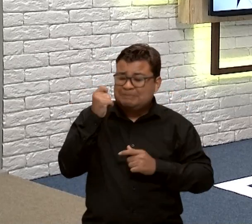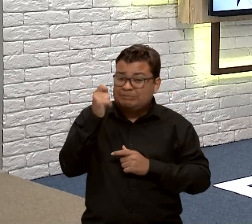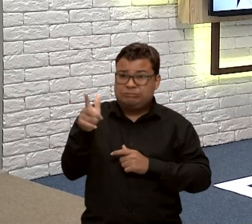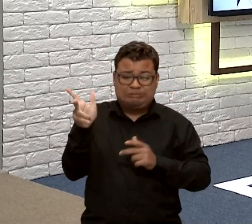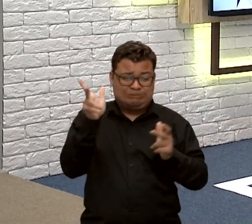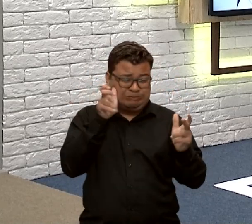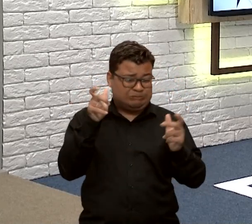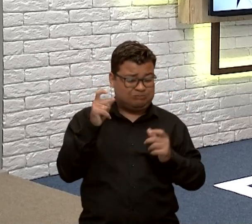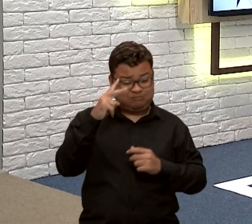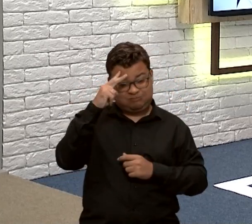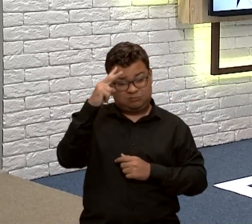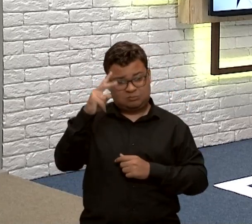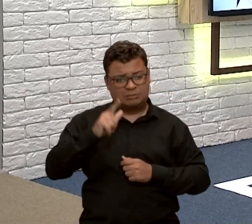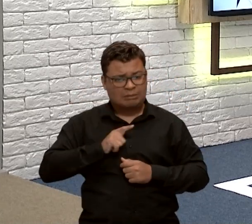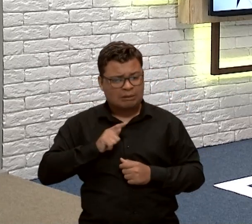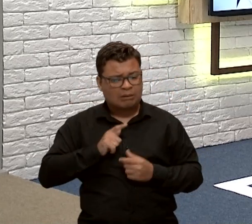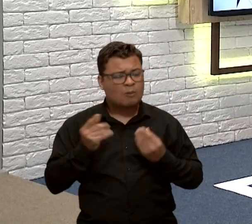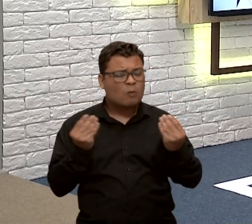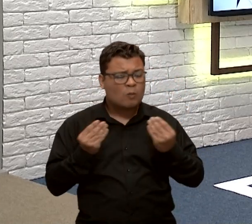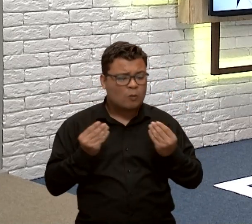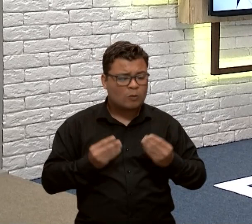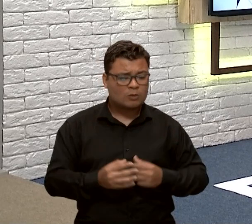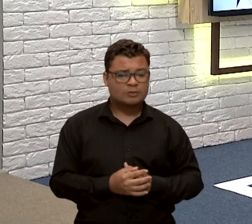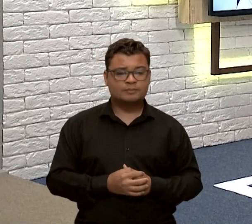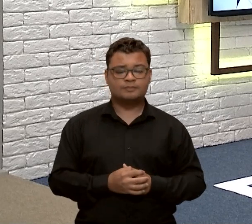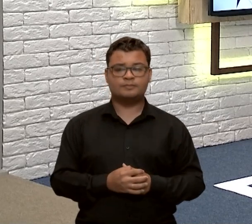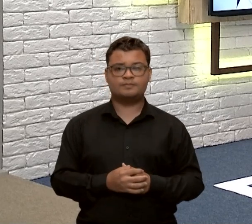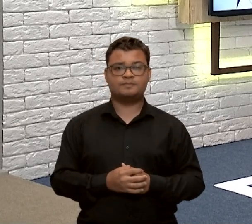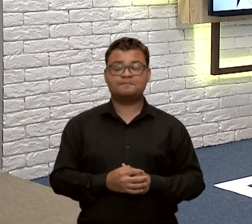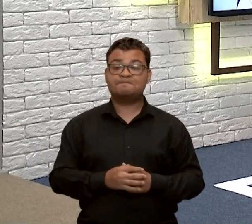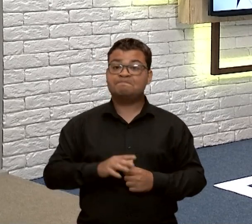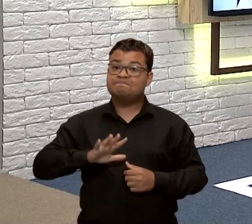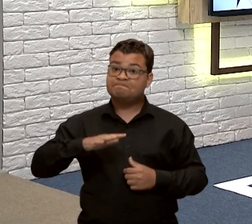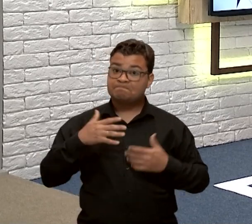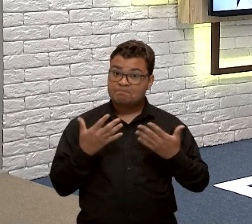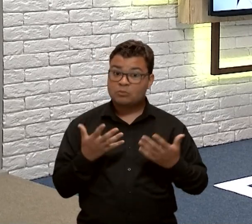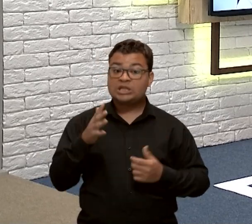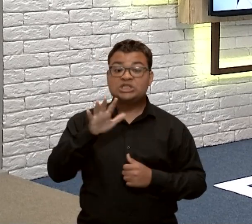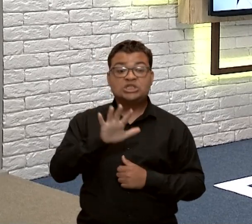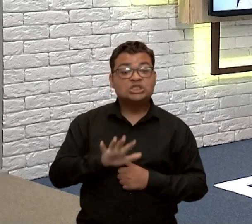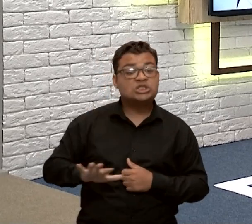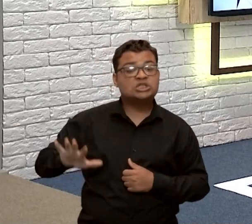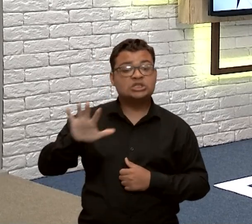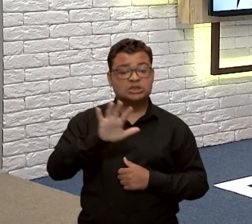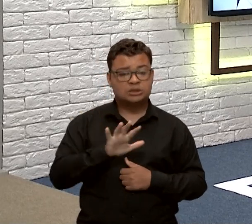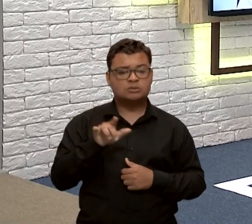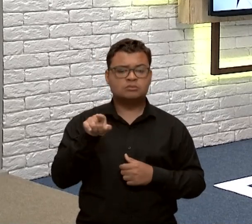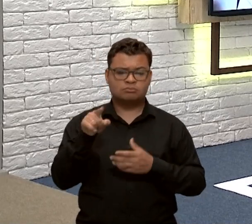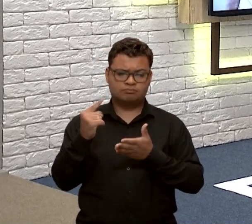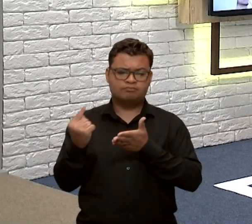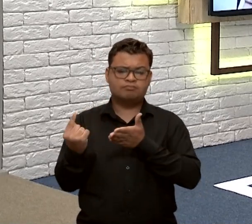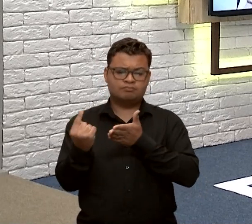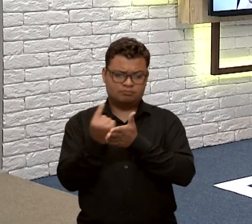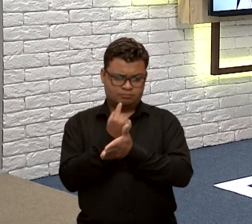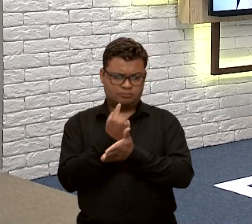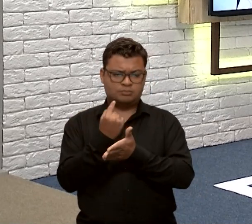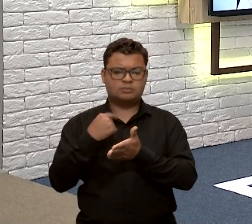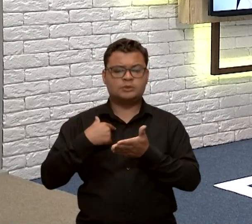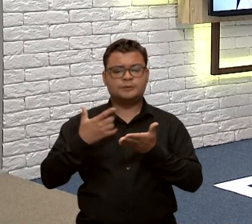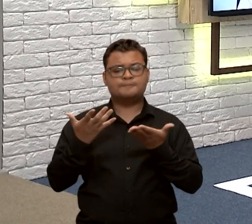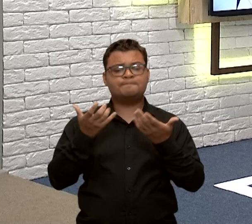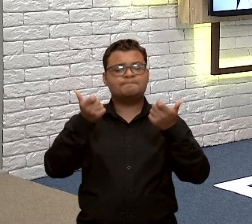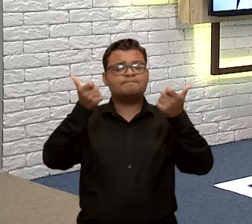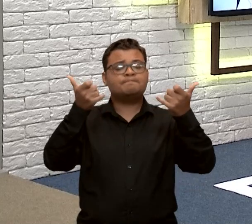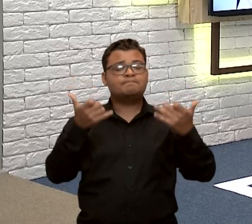melhor. Bom, de maneira geral, a sua pergunta, inicialmente eu quero destacar